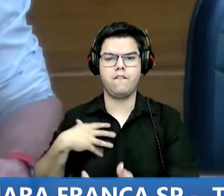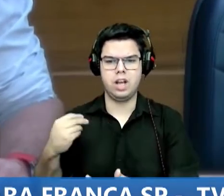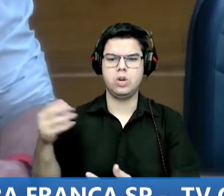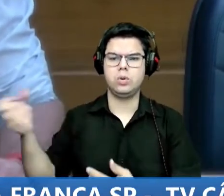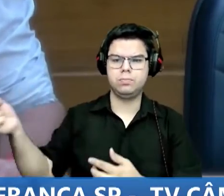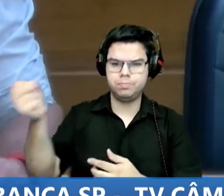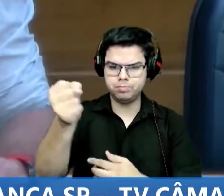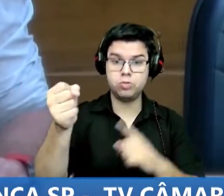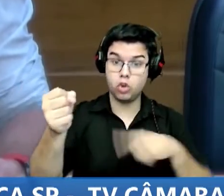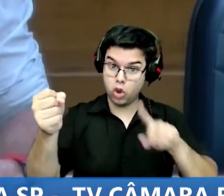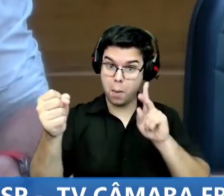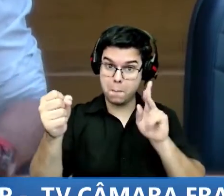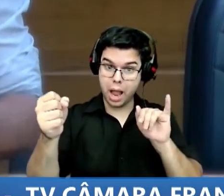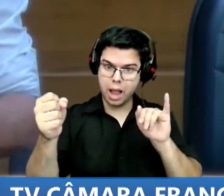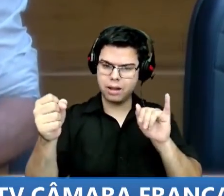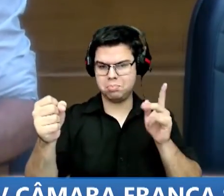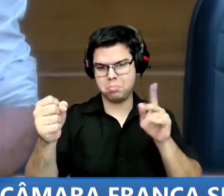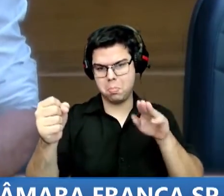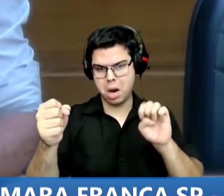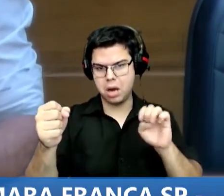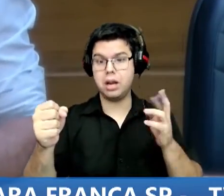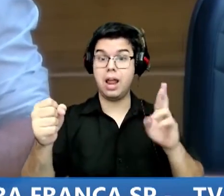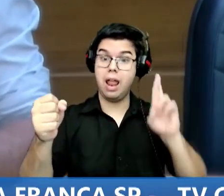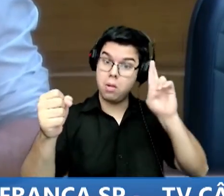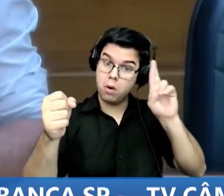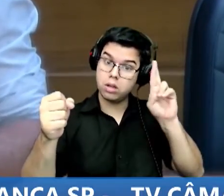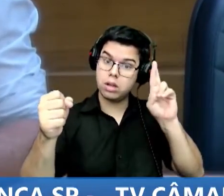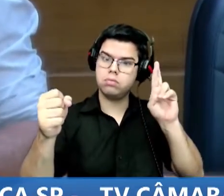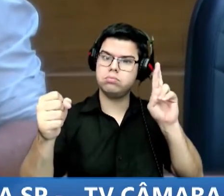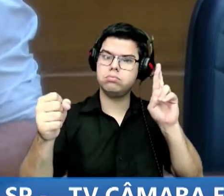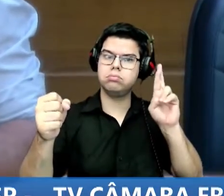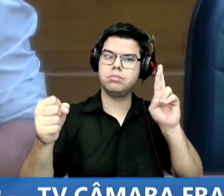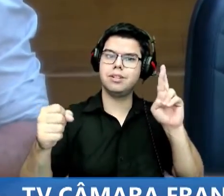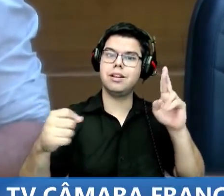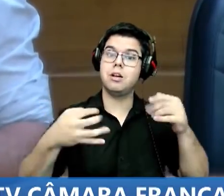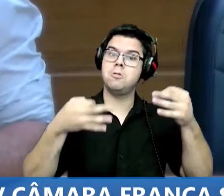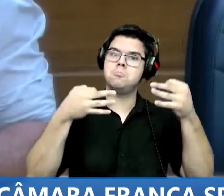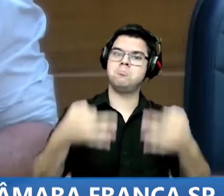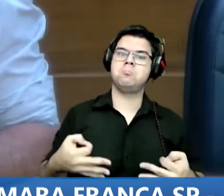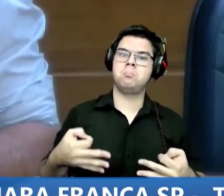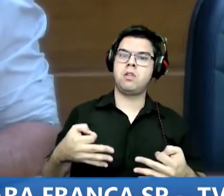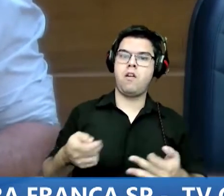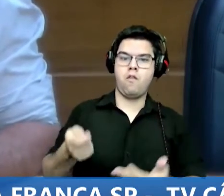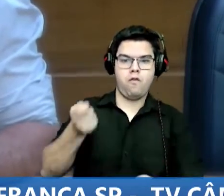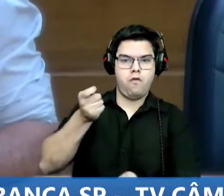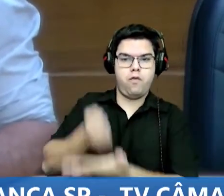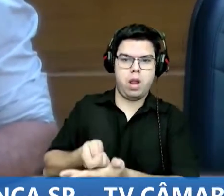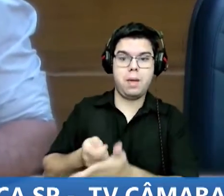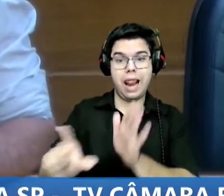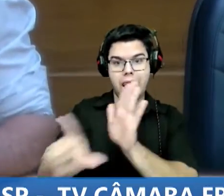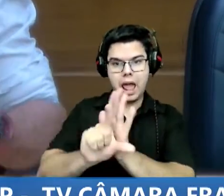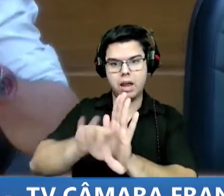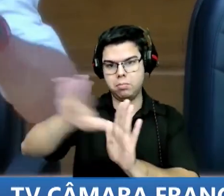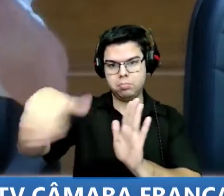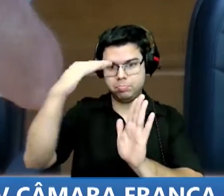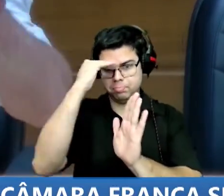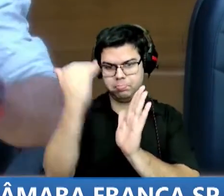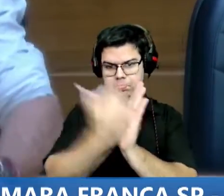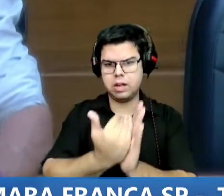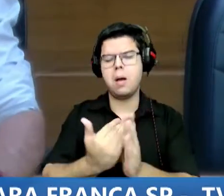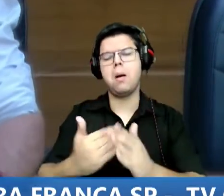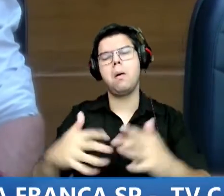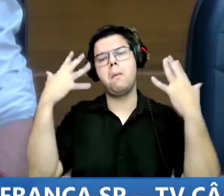responsáveis, de ter a dignidade e ser firmes para fazer com que as leis deles sejam cumpridas. Parabéns pelo seu trabalho, que já vem